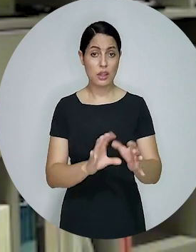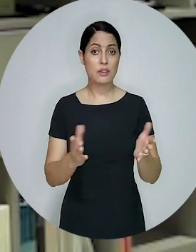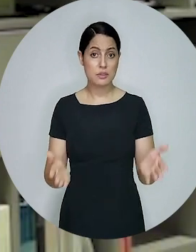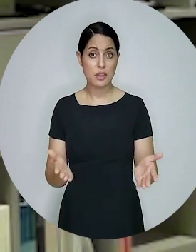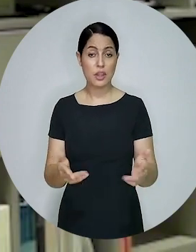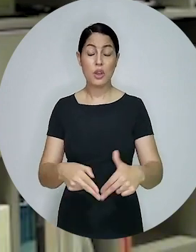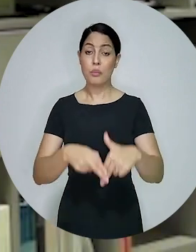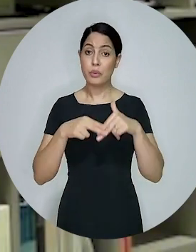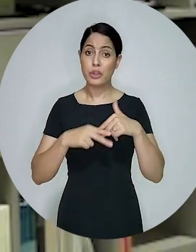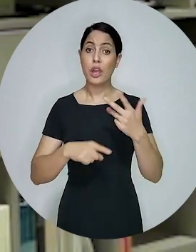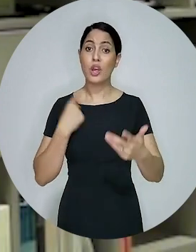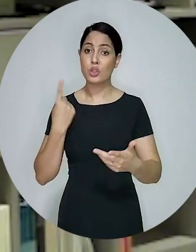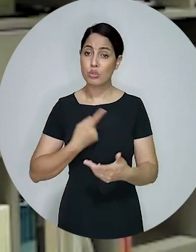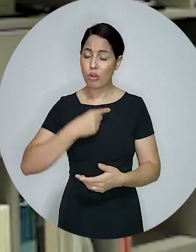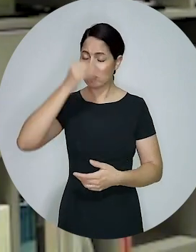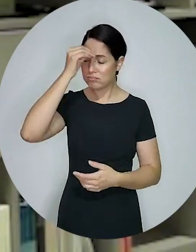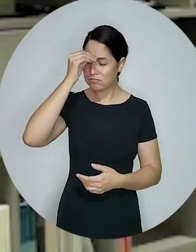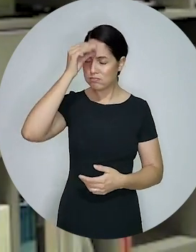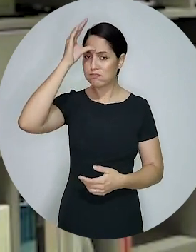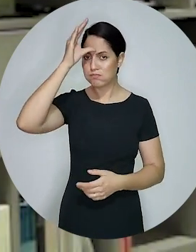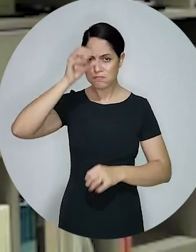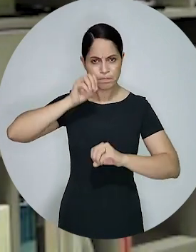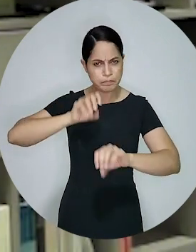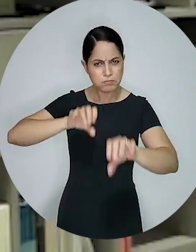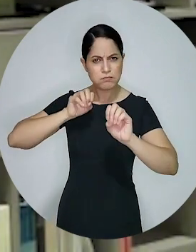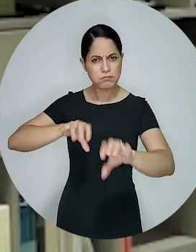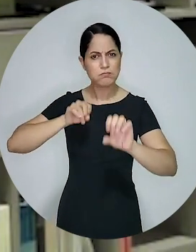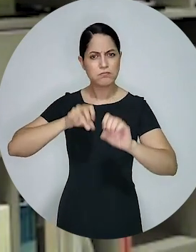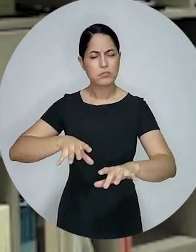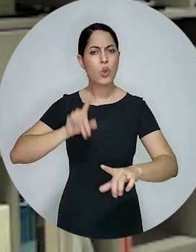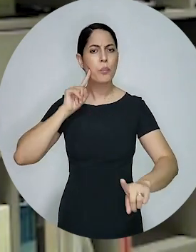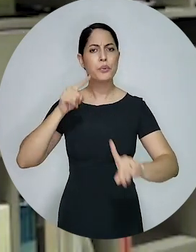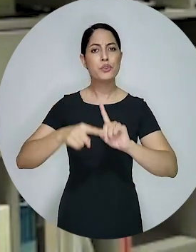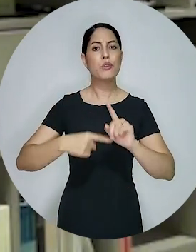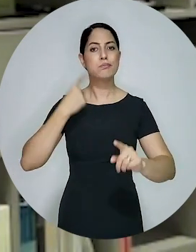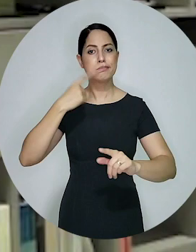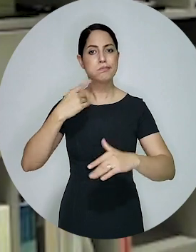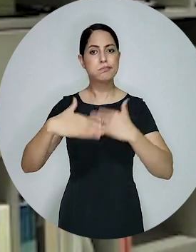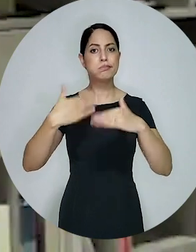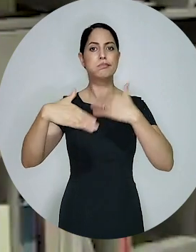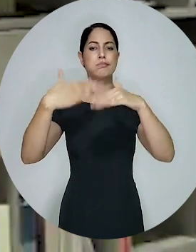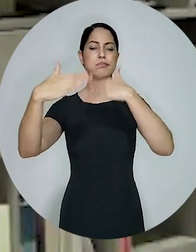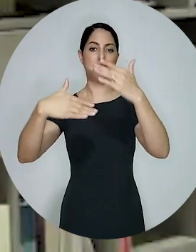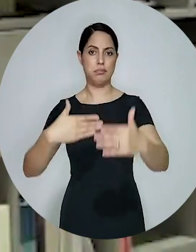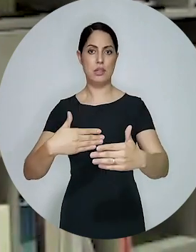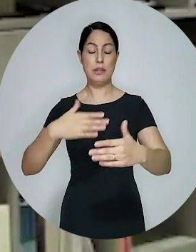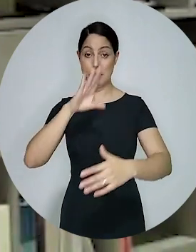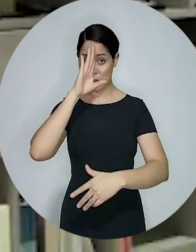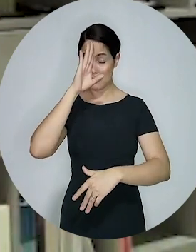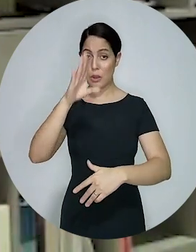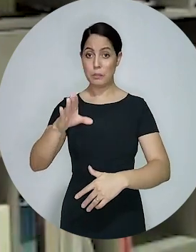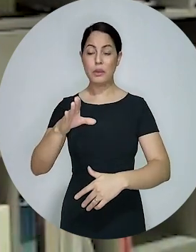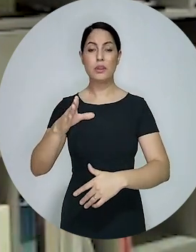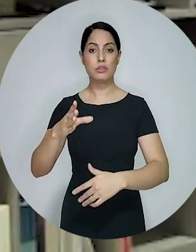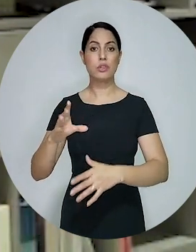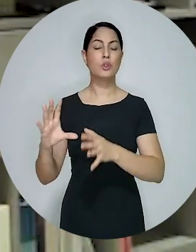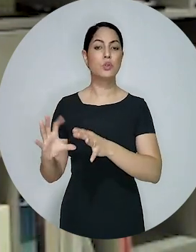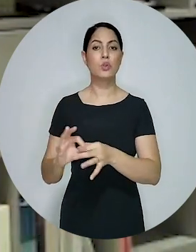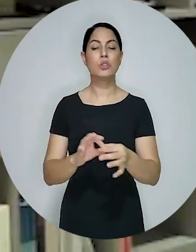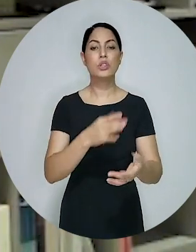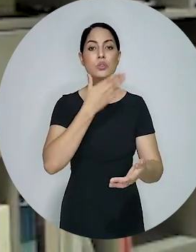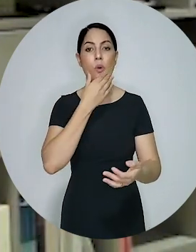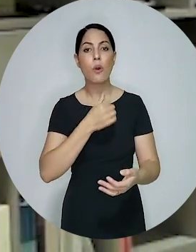prática de passar o conhecimento necessário ao desempenho da advocacia, sobretudo por